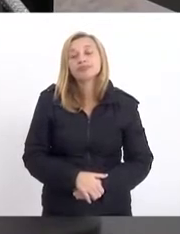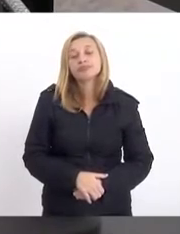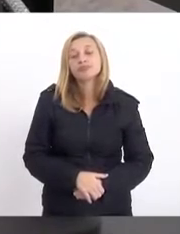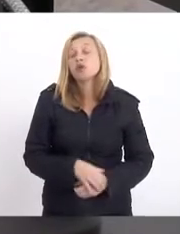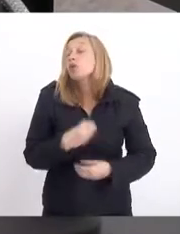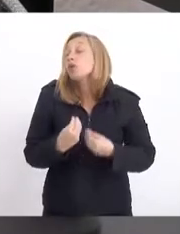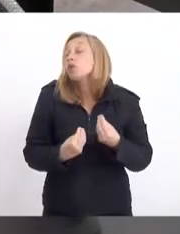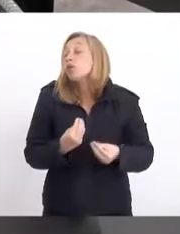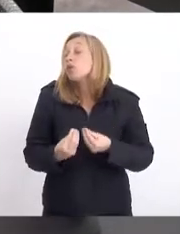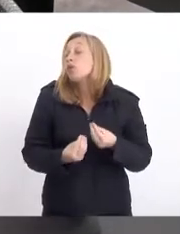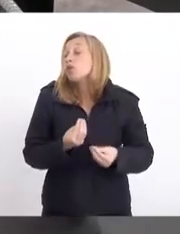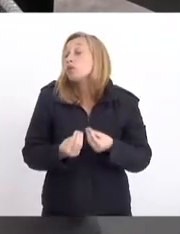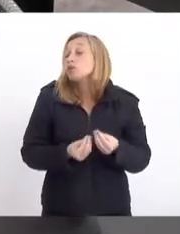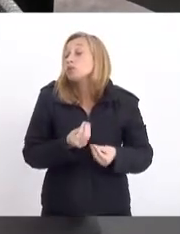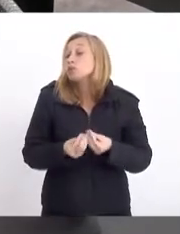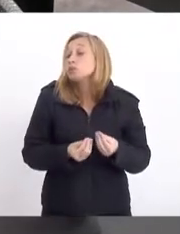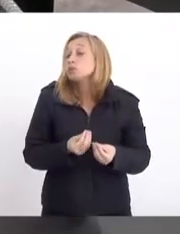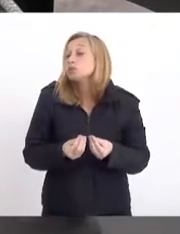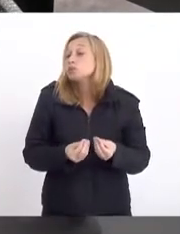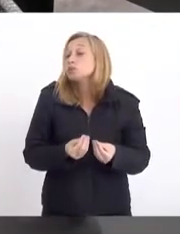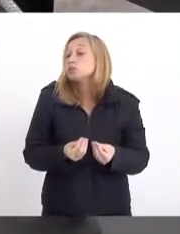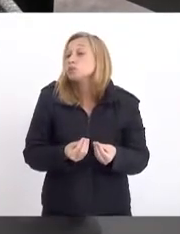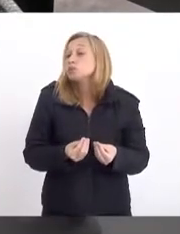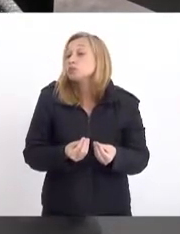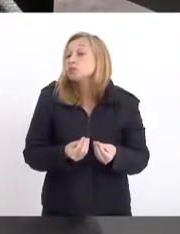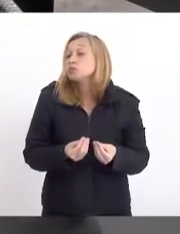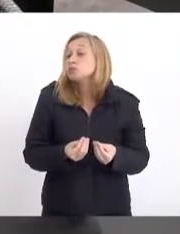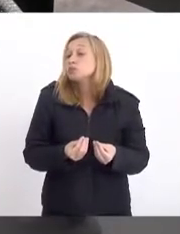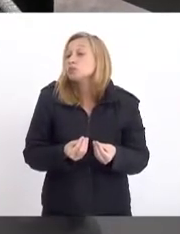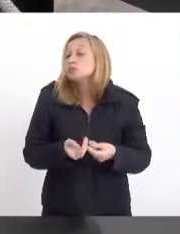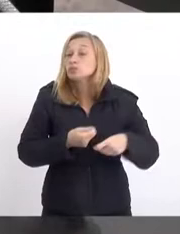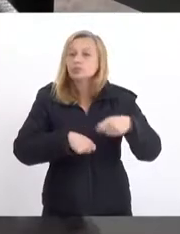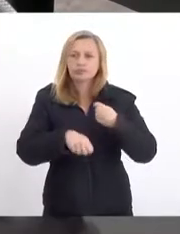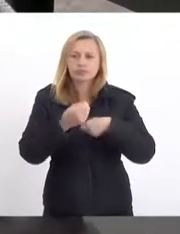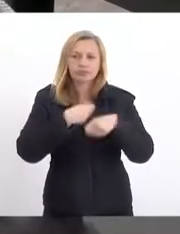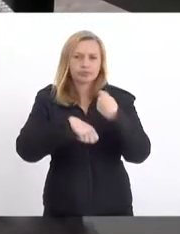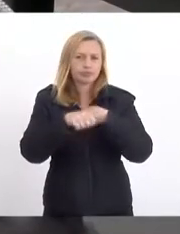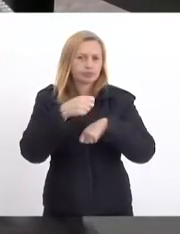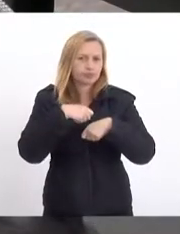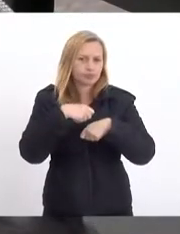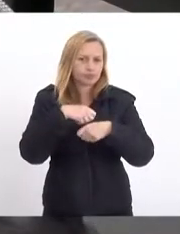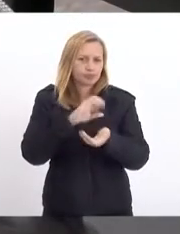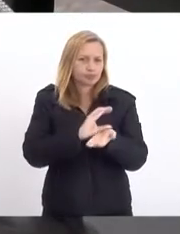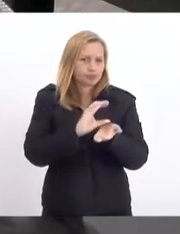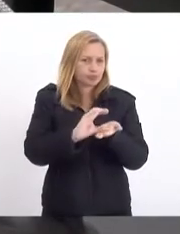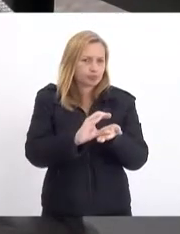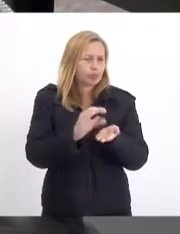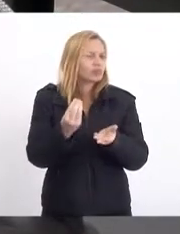que isso será ou serão gerenciados?